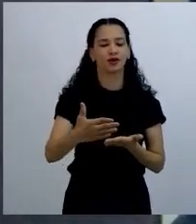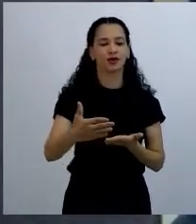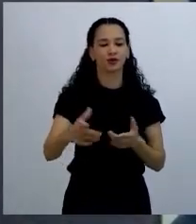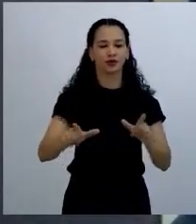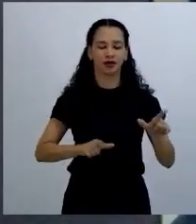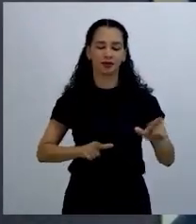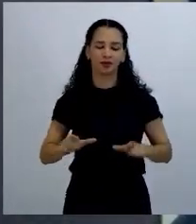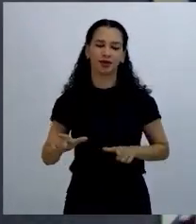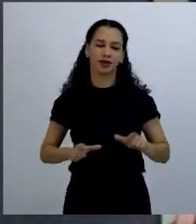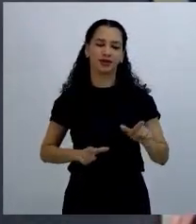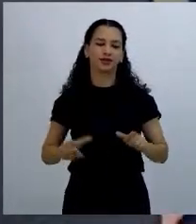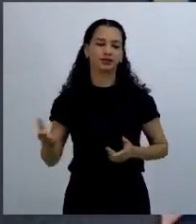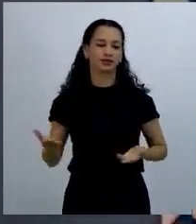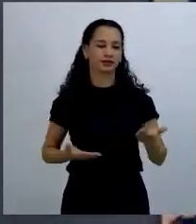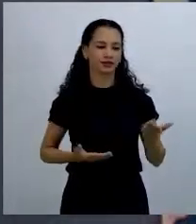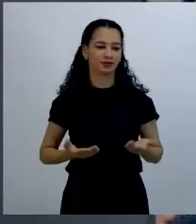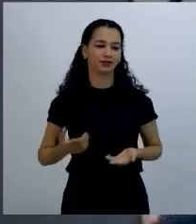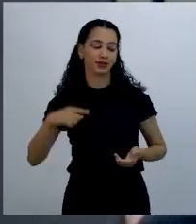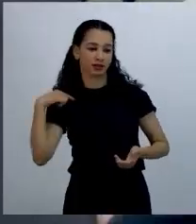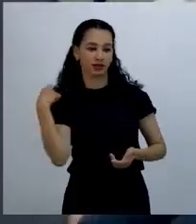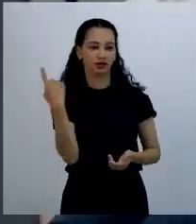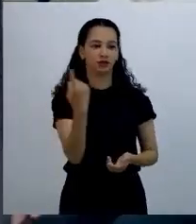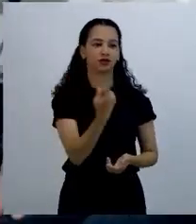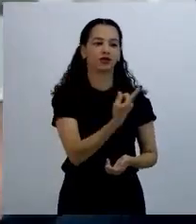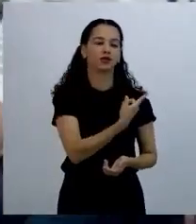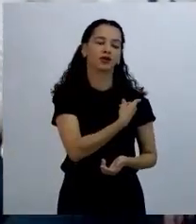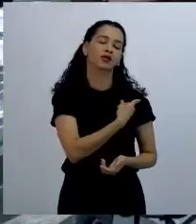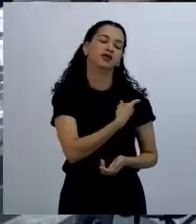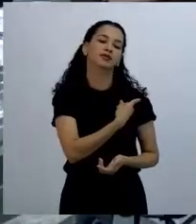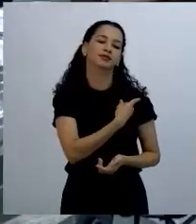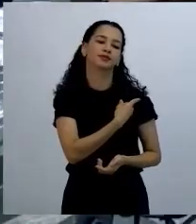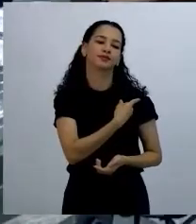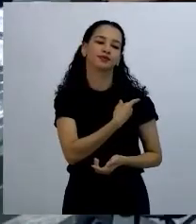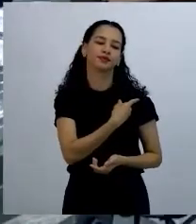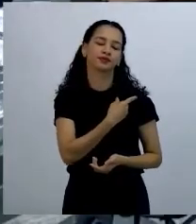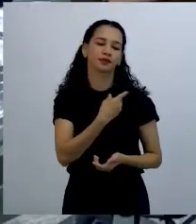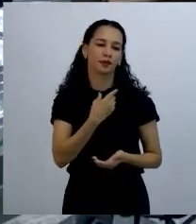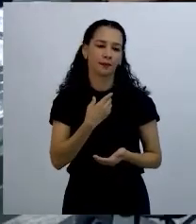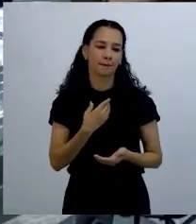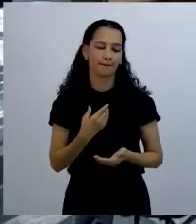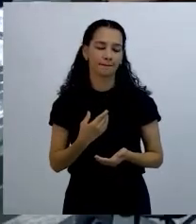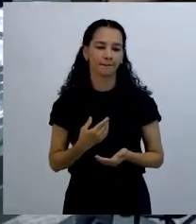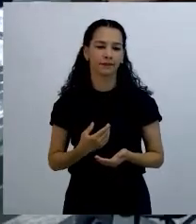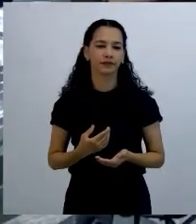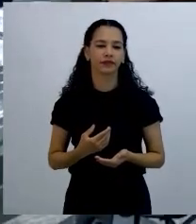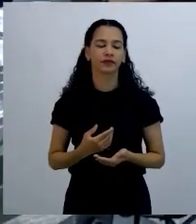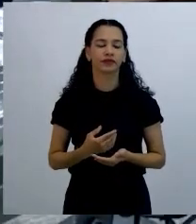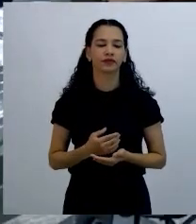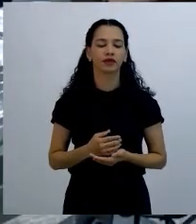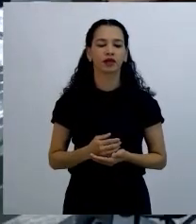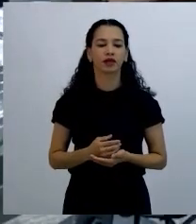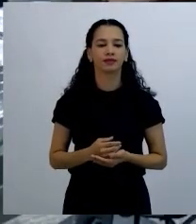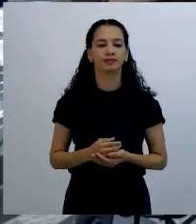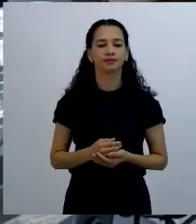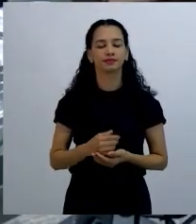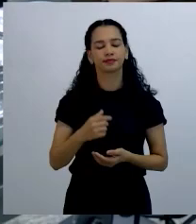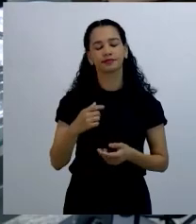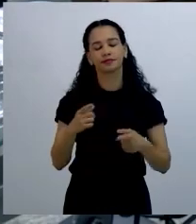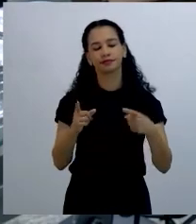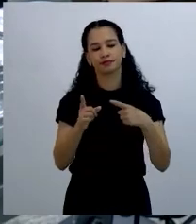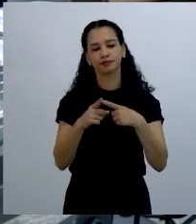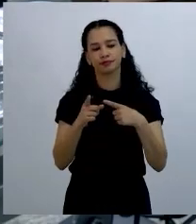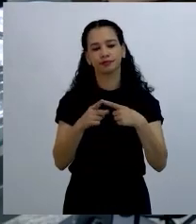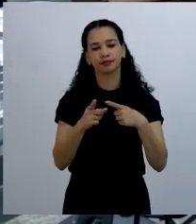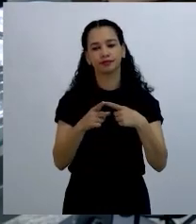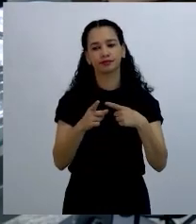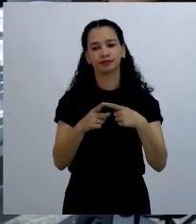eu cheguei algumas conclusões ao final primeiro primeira conclusão você não é completo porque o texto está